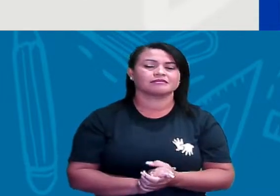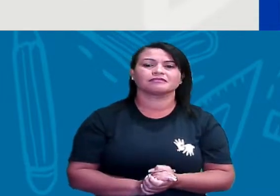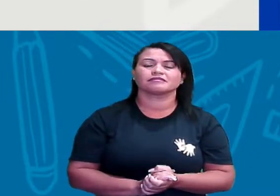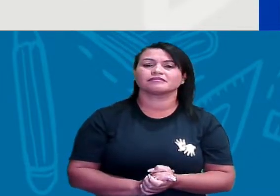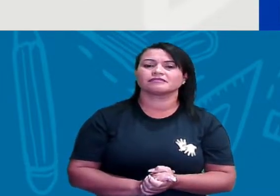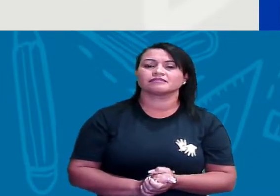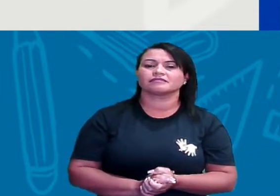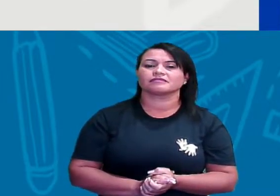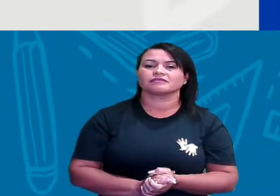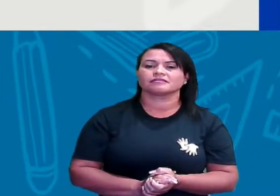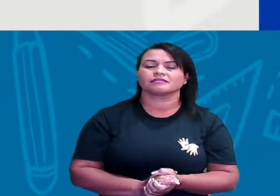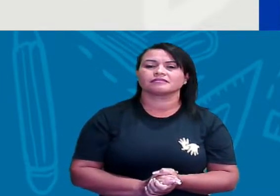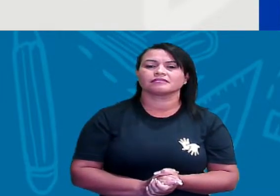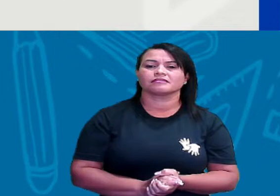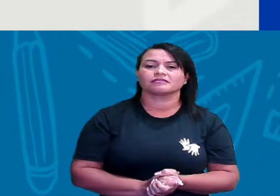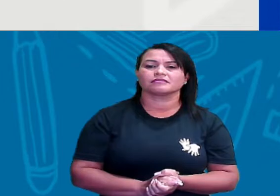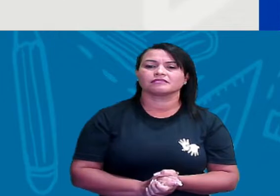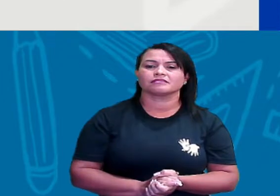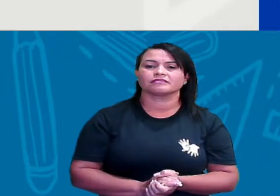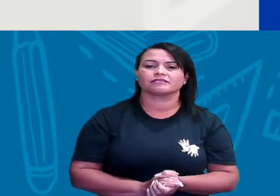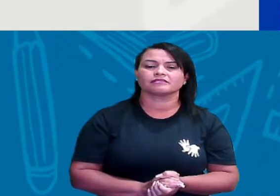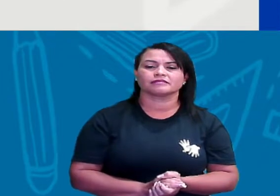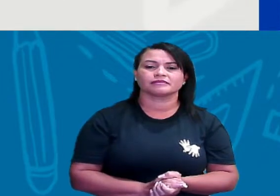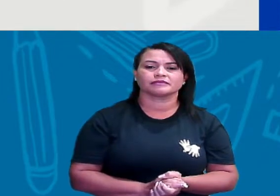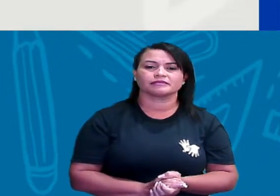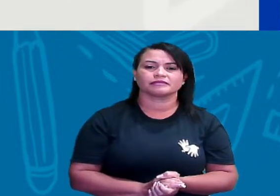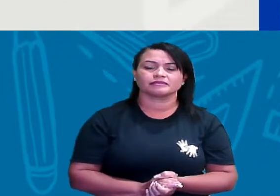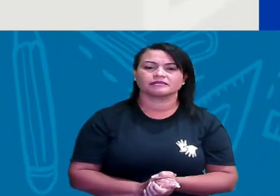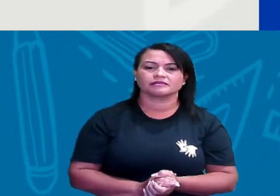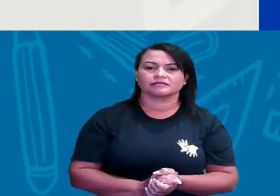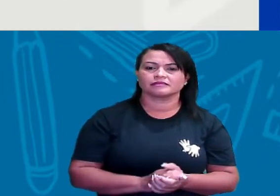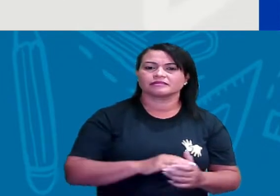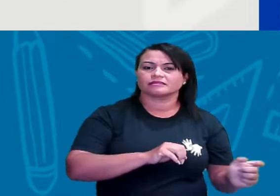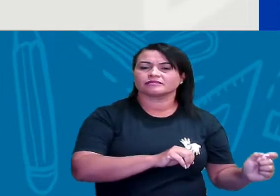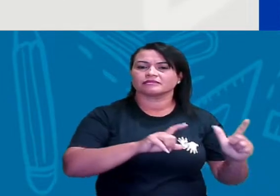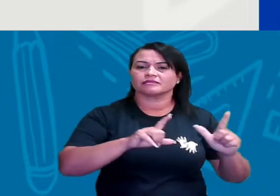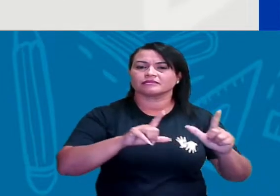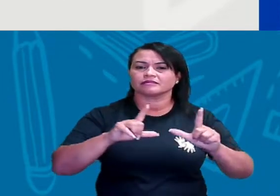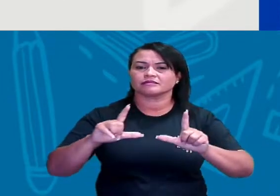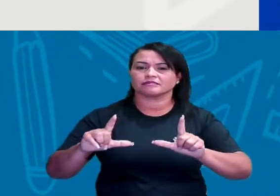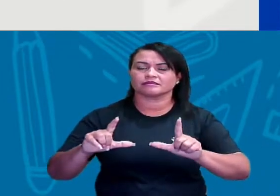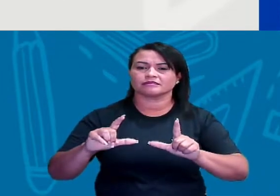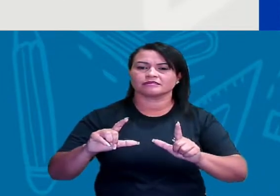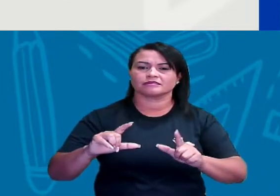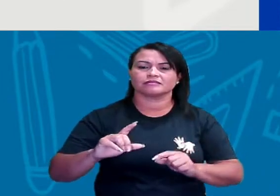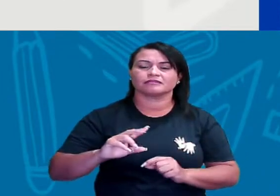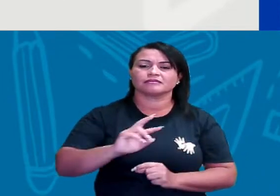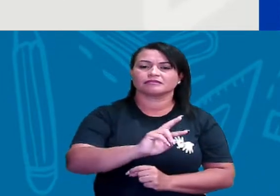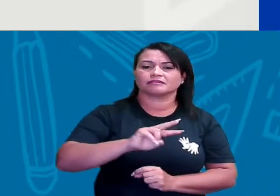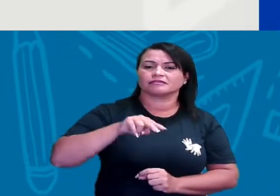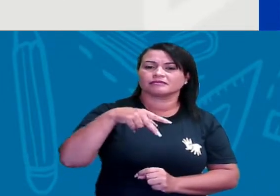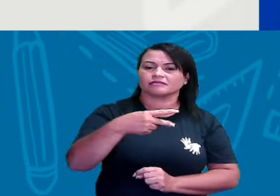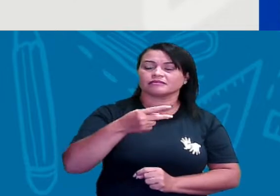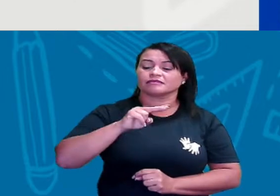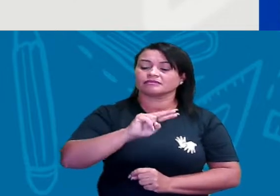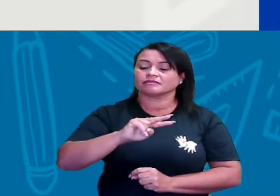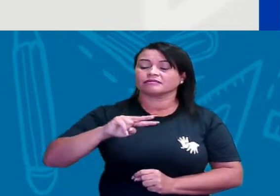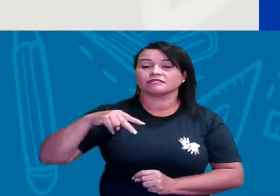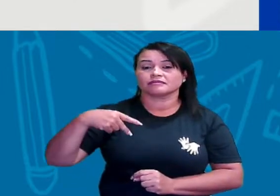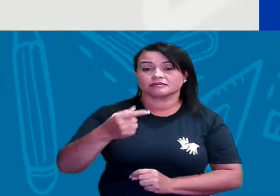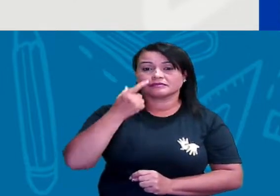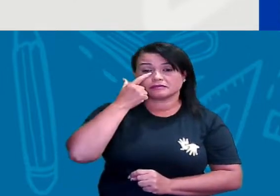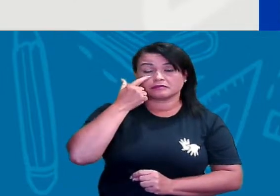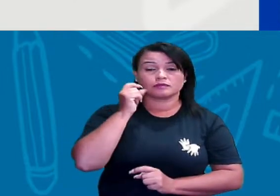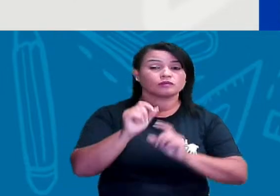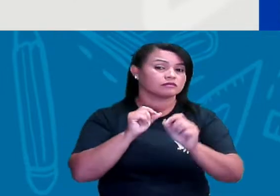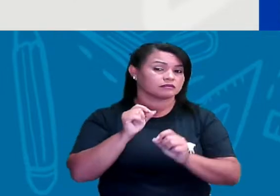Podemos prosseguir. Potência de potência, né? Então, vamos lá. Neste